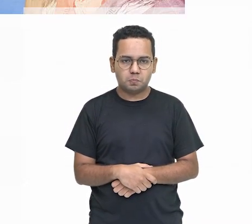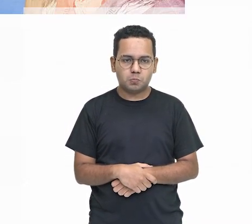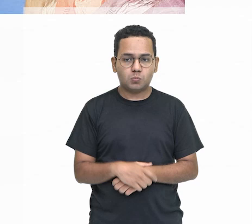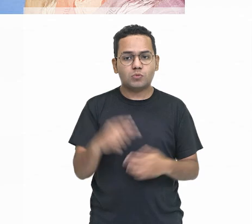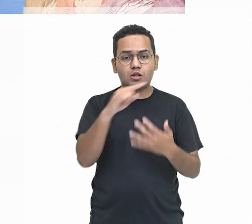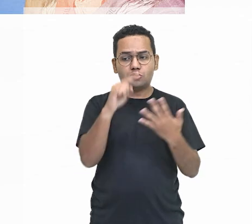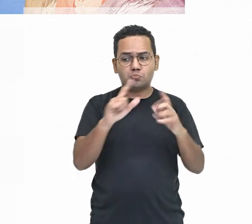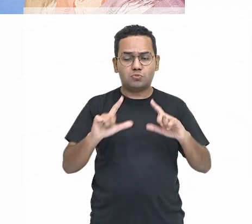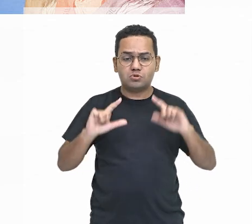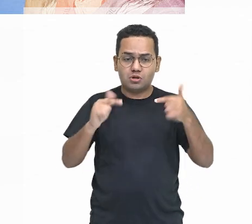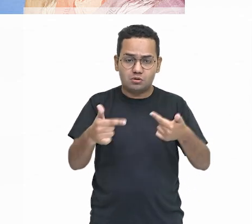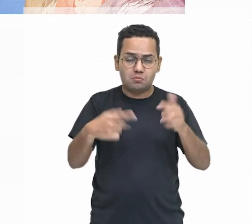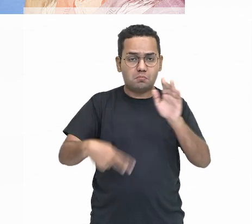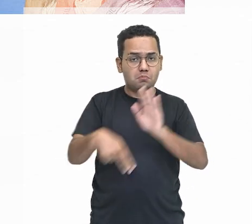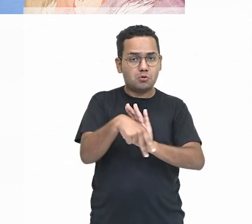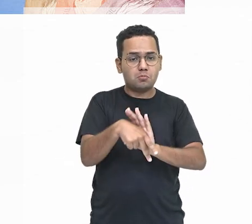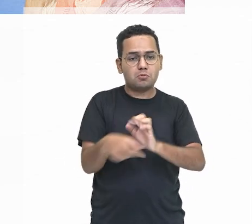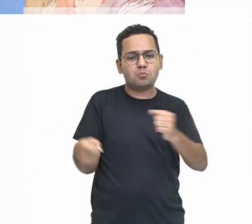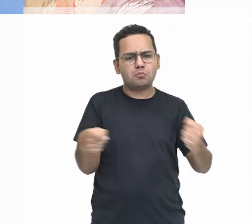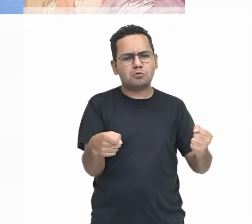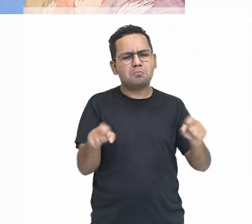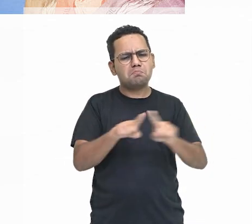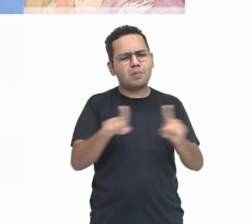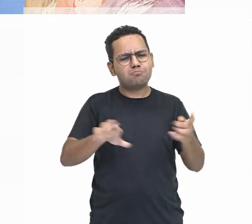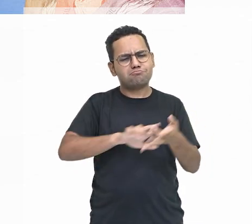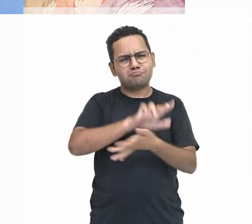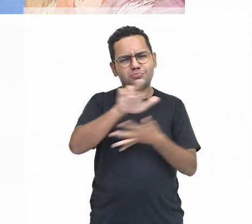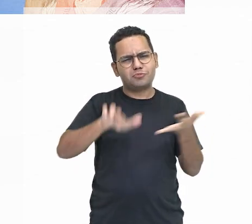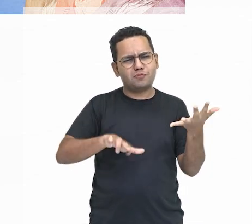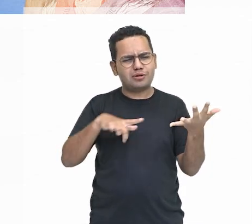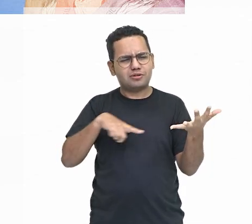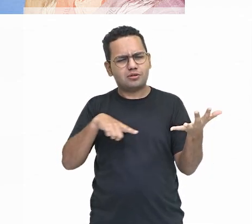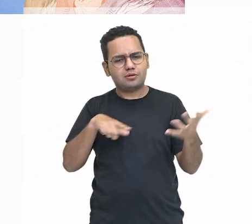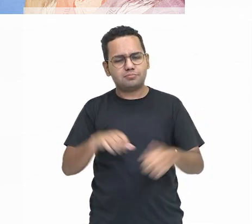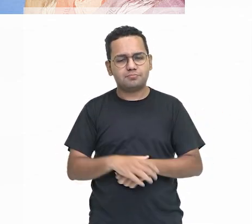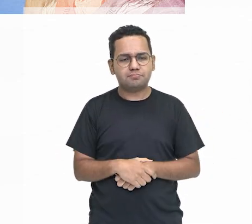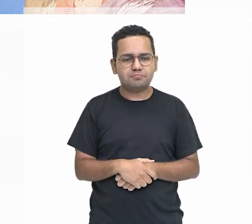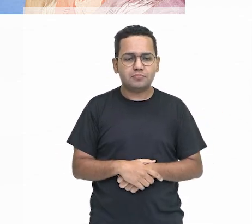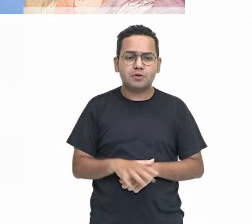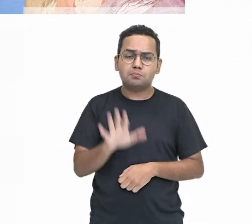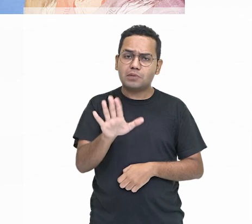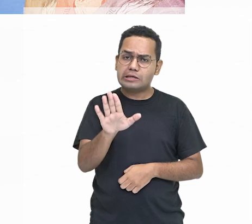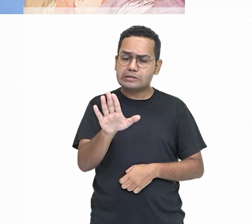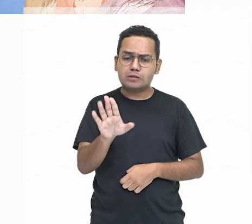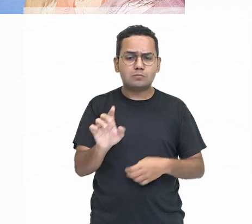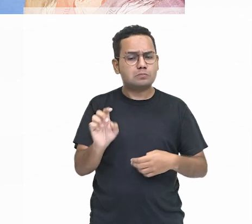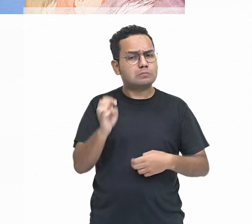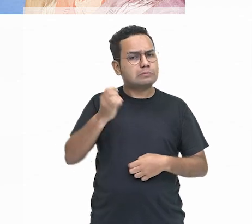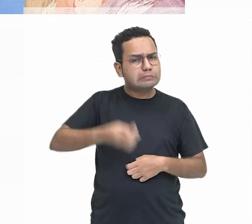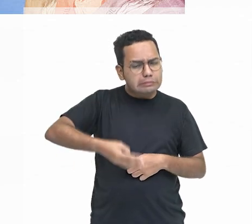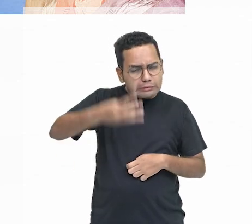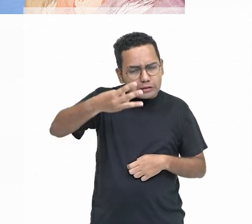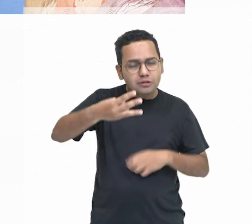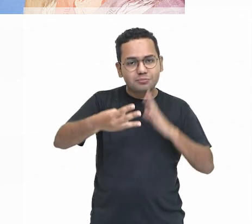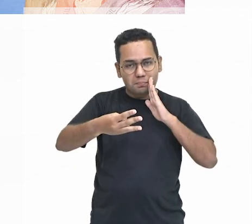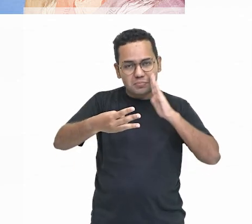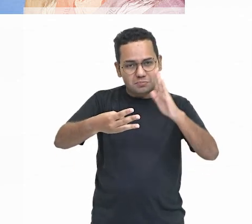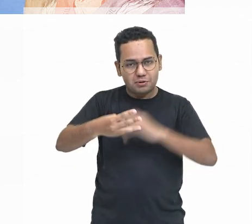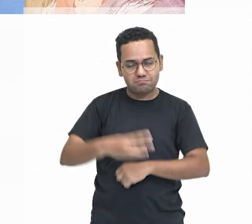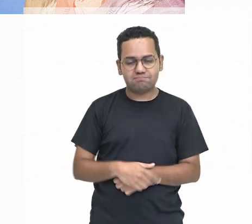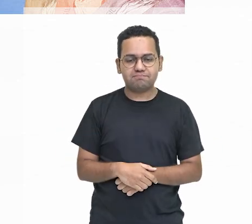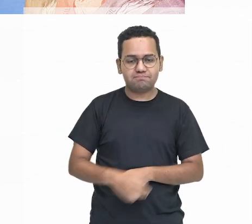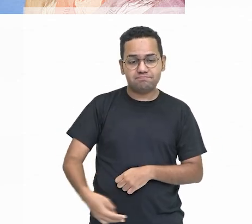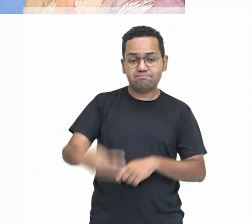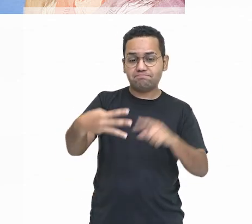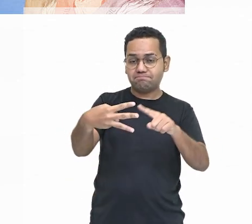São muitas as formas em que se pode exercer o poder, porém, três são predominantes: